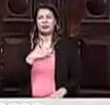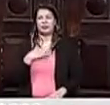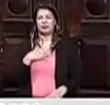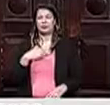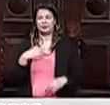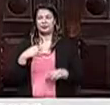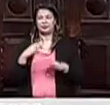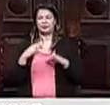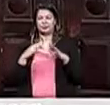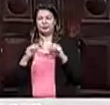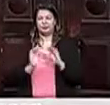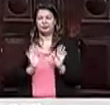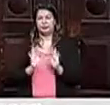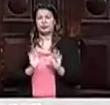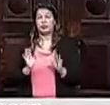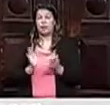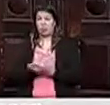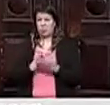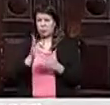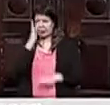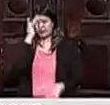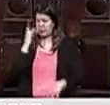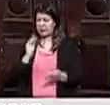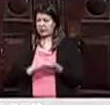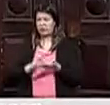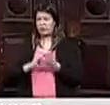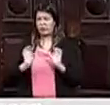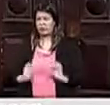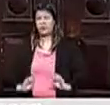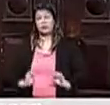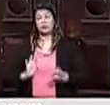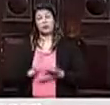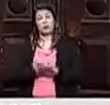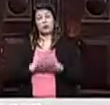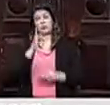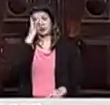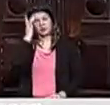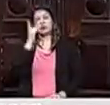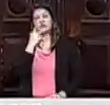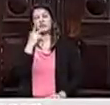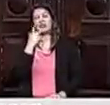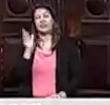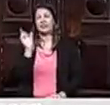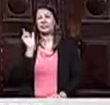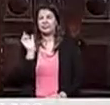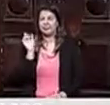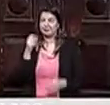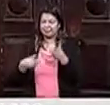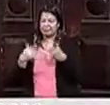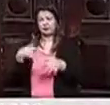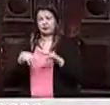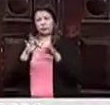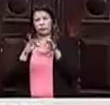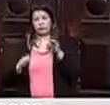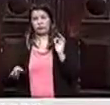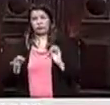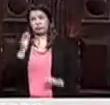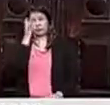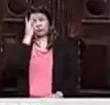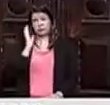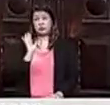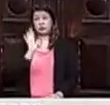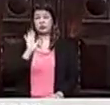não. Algumas pessoas têm mais facilidade de usar as palavras, mas, enfim, o que mais me